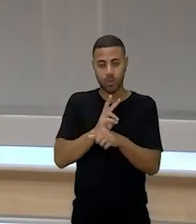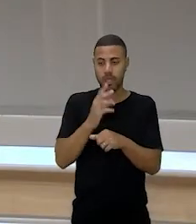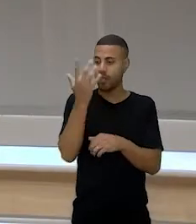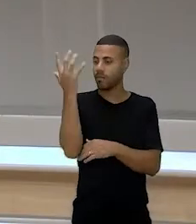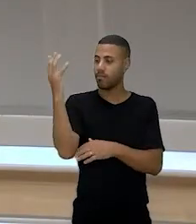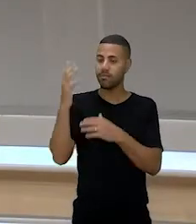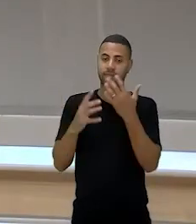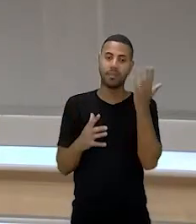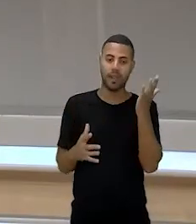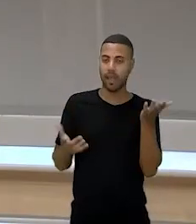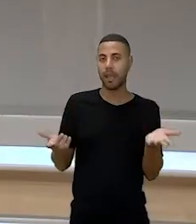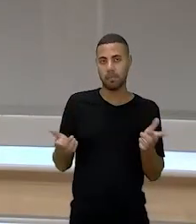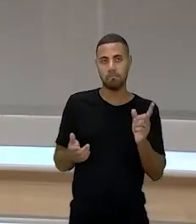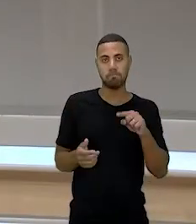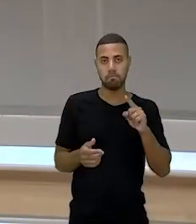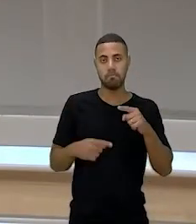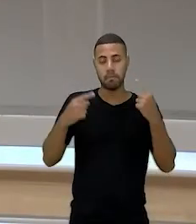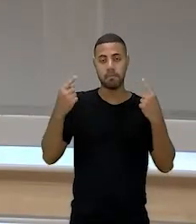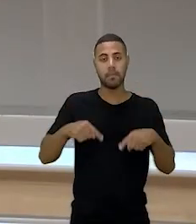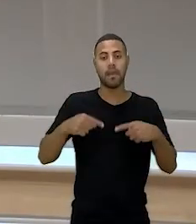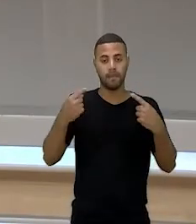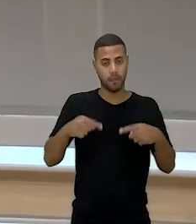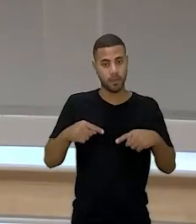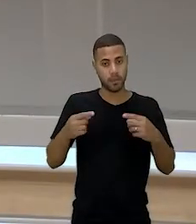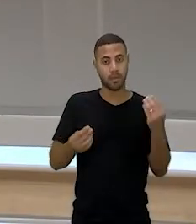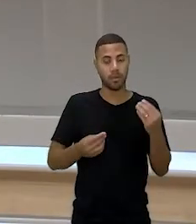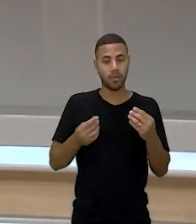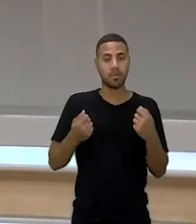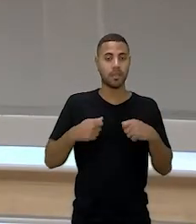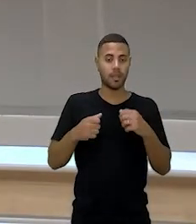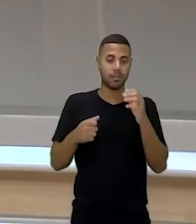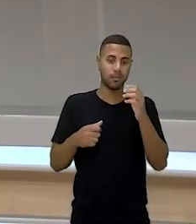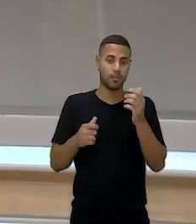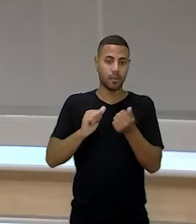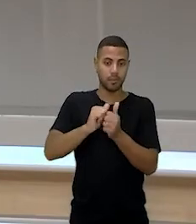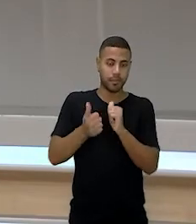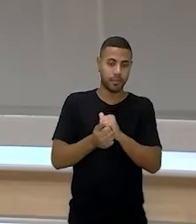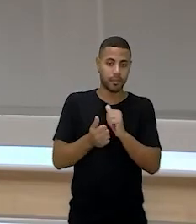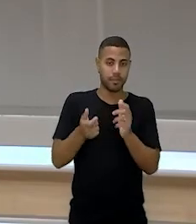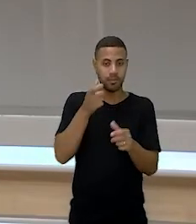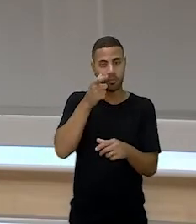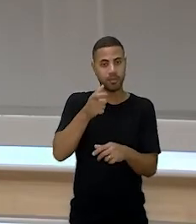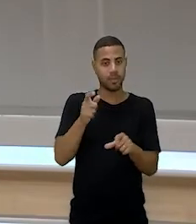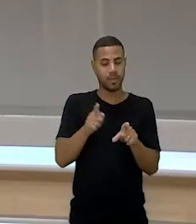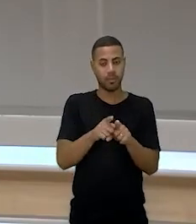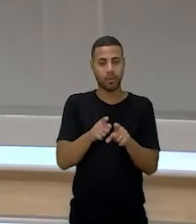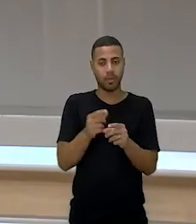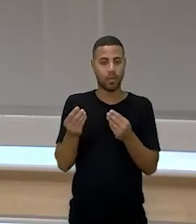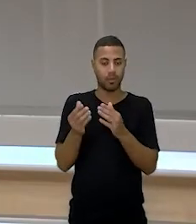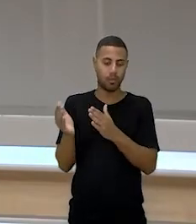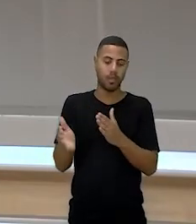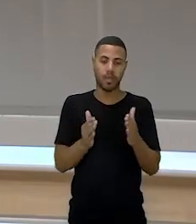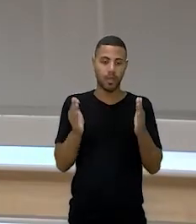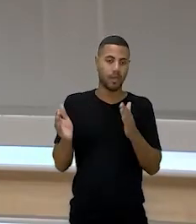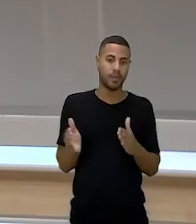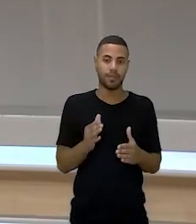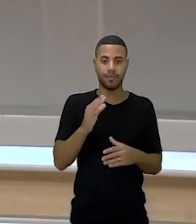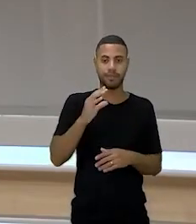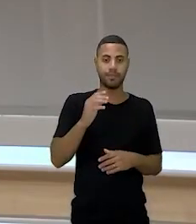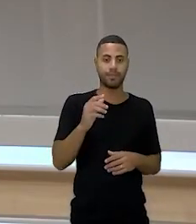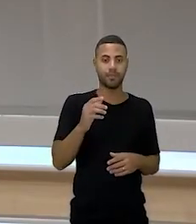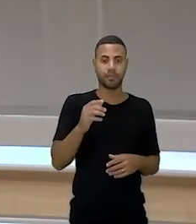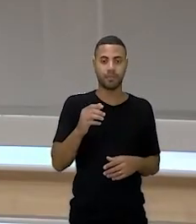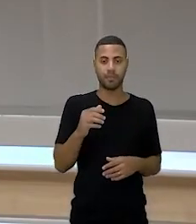É um desafio, né? Esse é o grande desafio, porque como a gente observou lá no processo